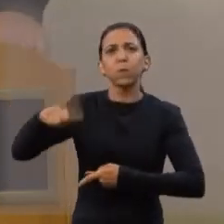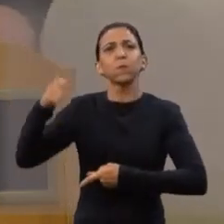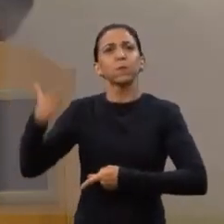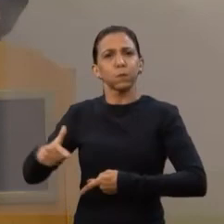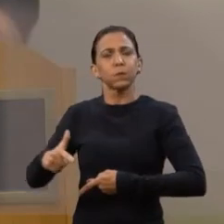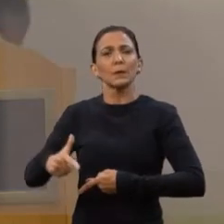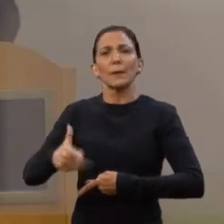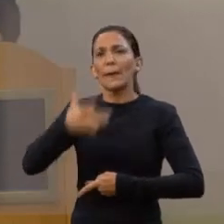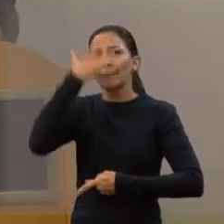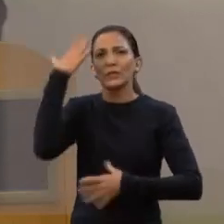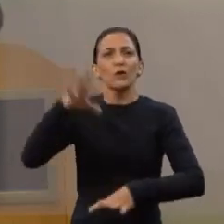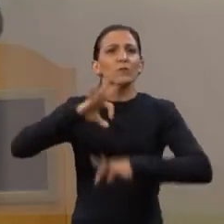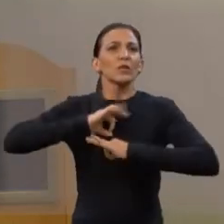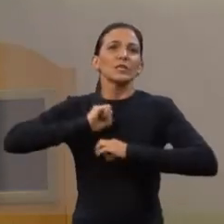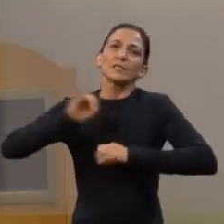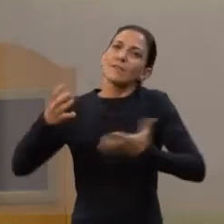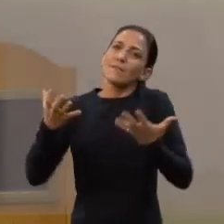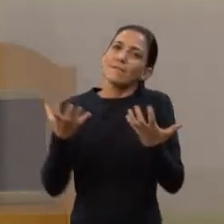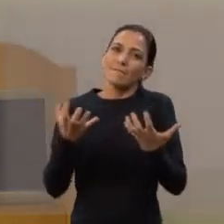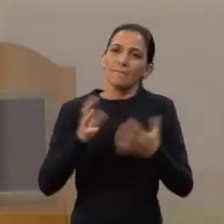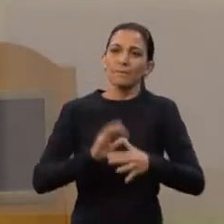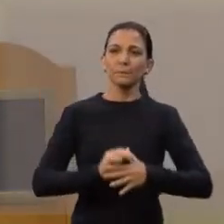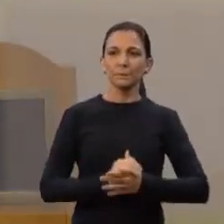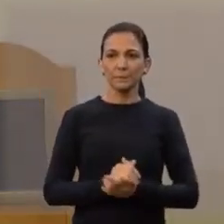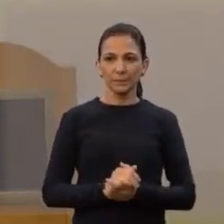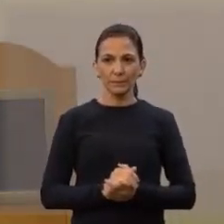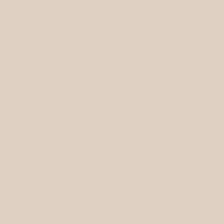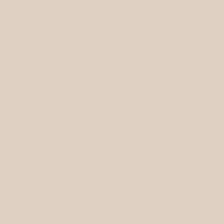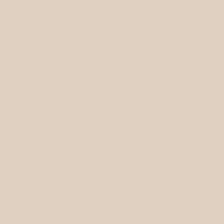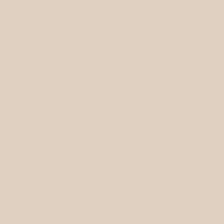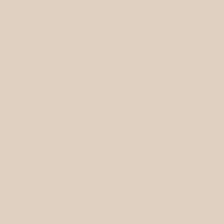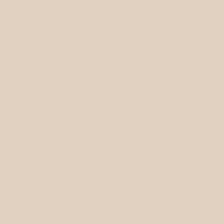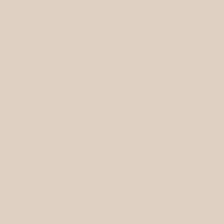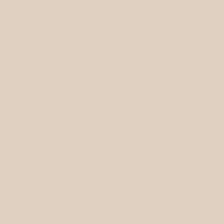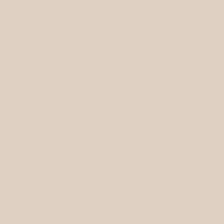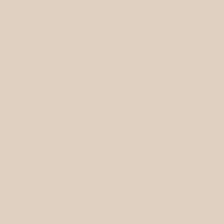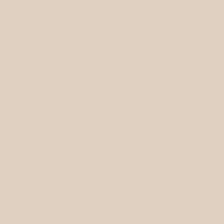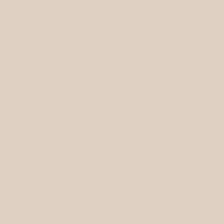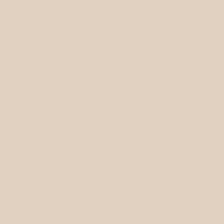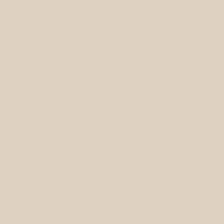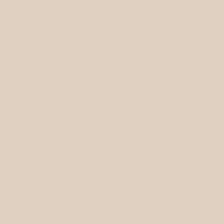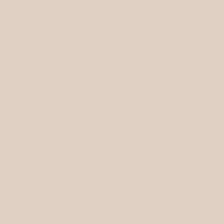forte abraço que Deus lhe fortaleça E aí